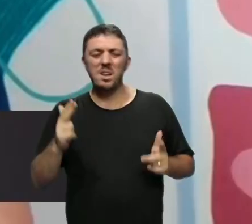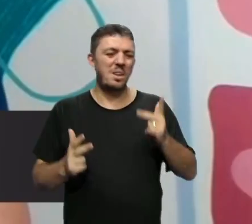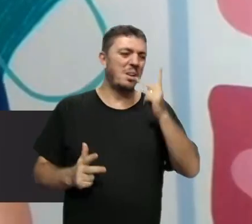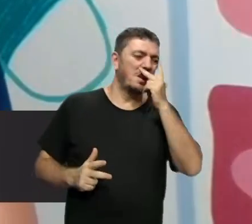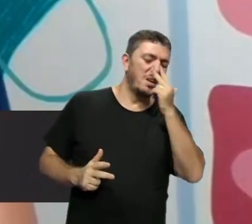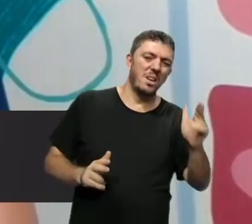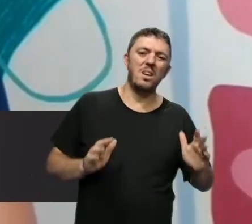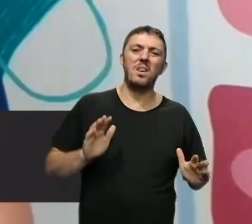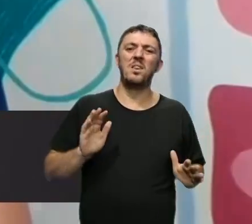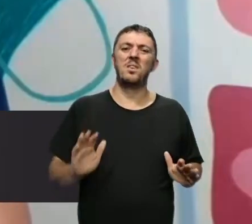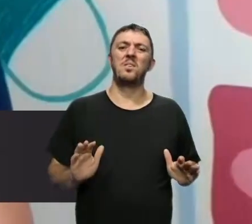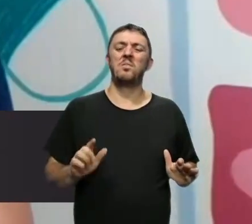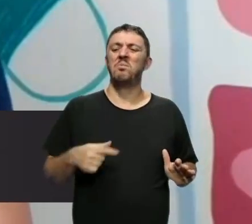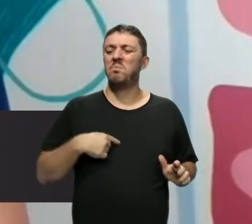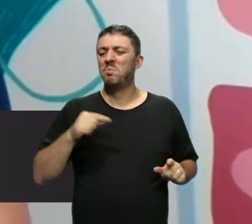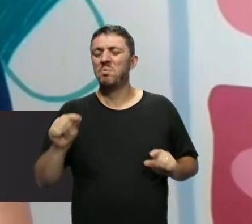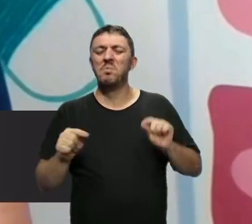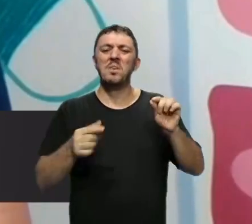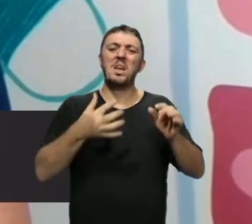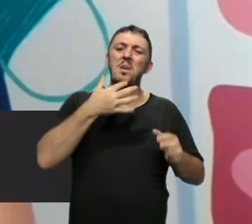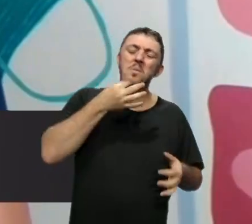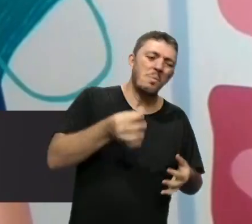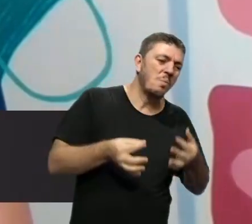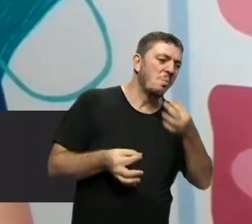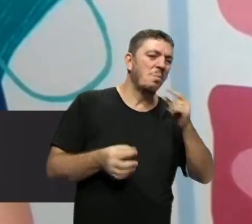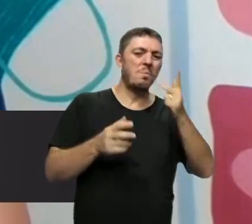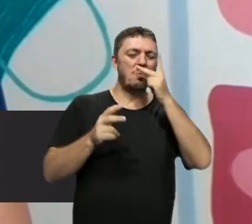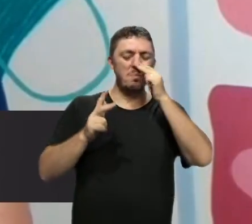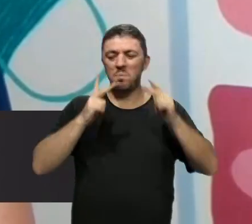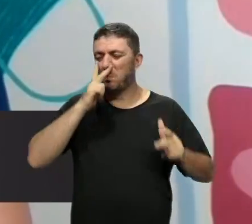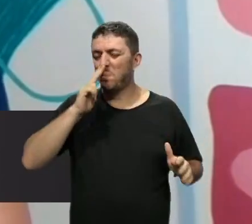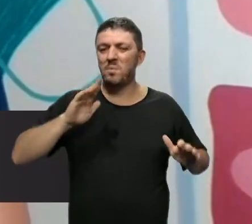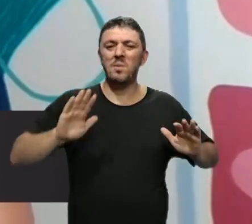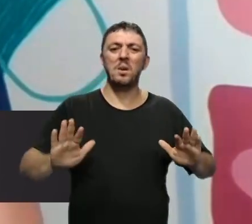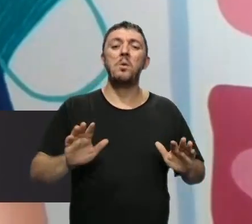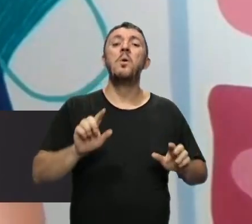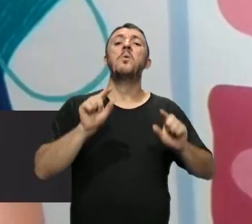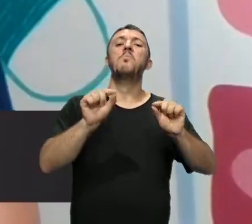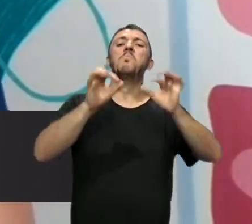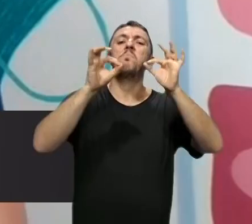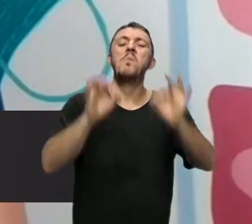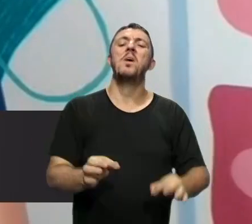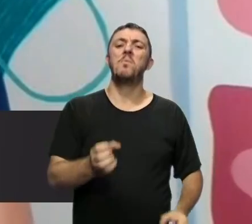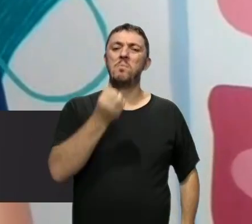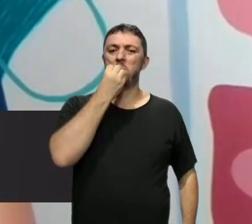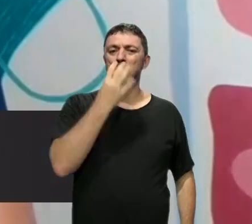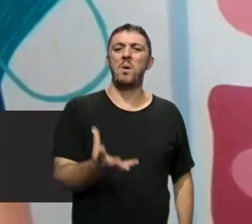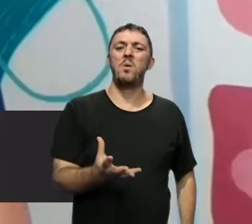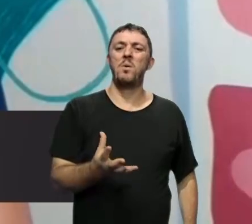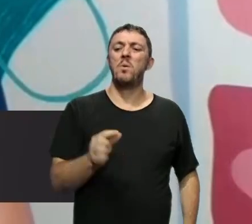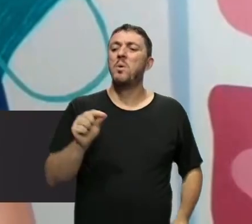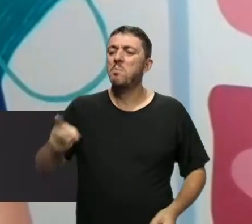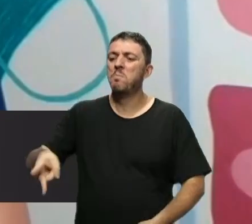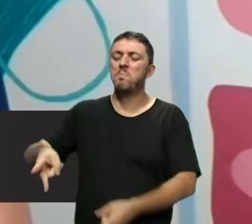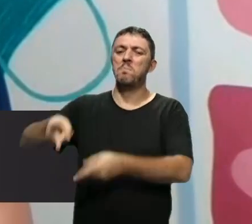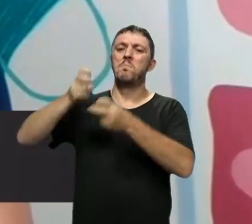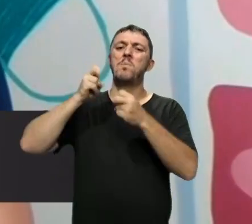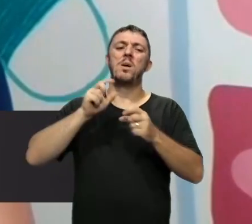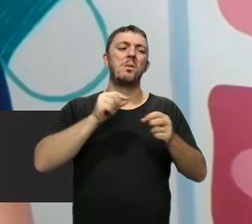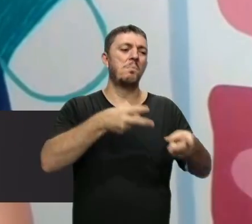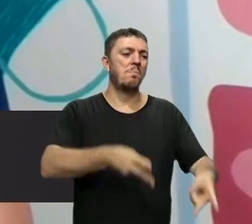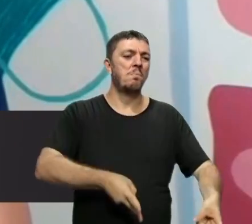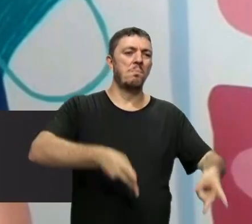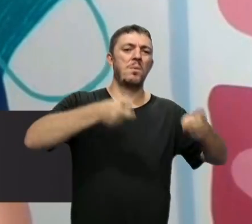isso porque acho que vai ser bom para a criança. De fato, o que é bom? O que é que você percebe? O que é que seus